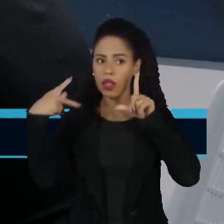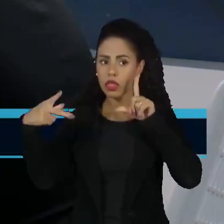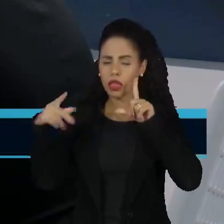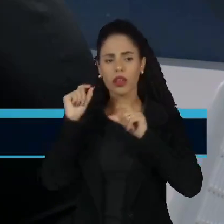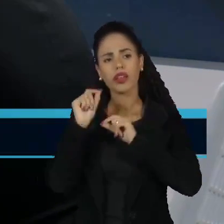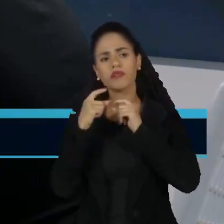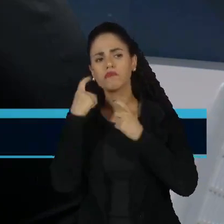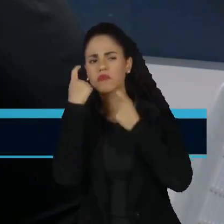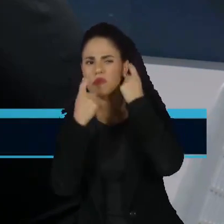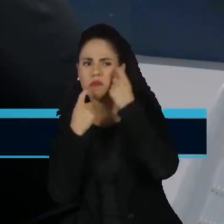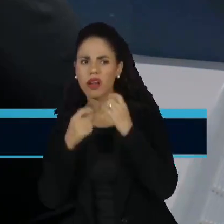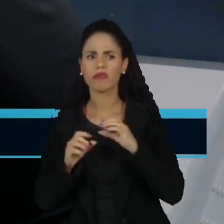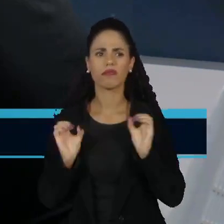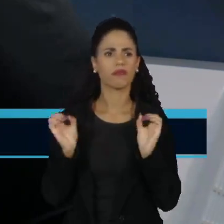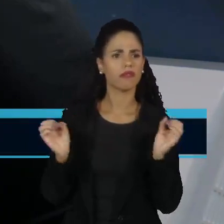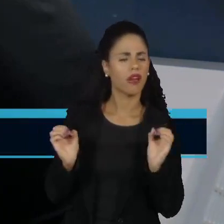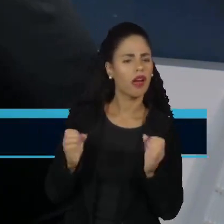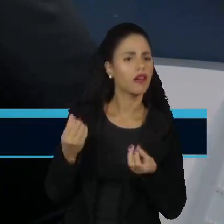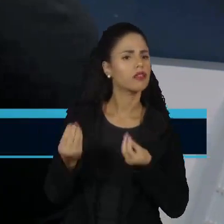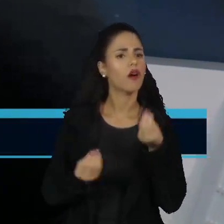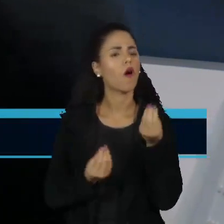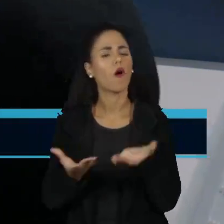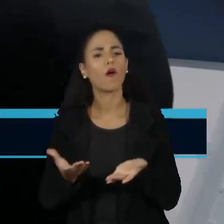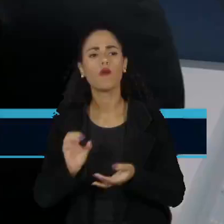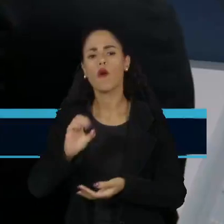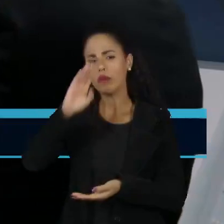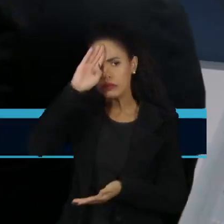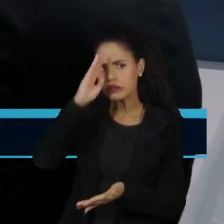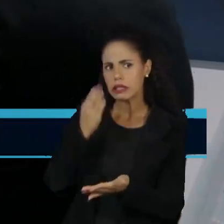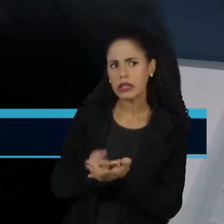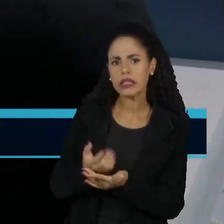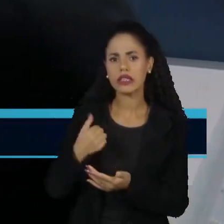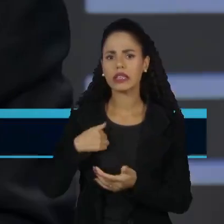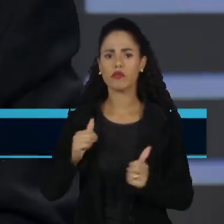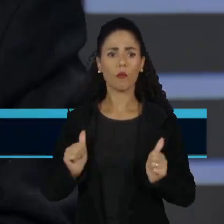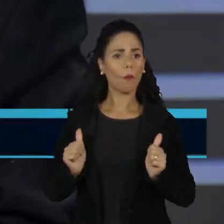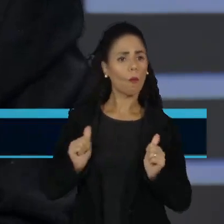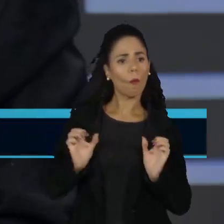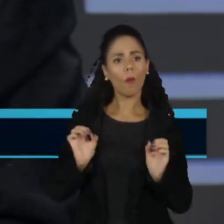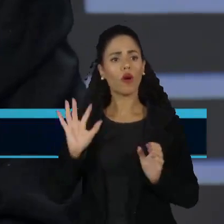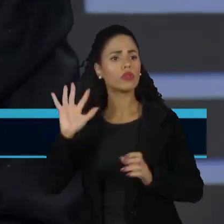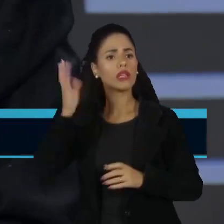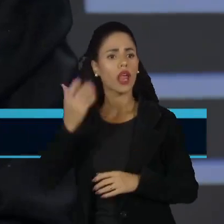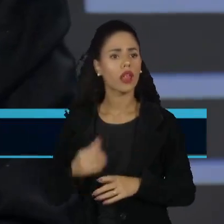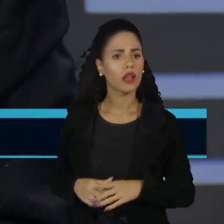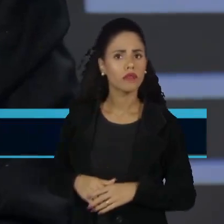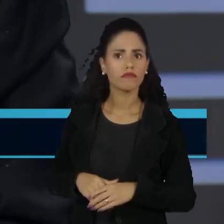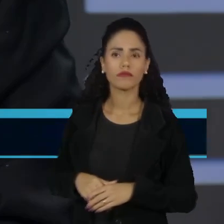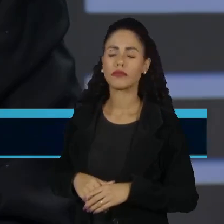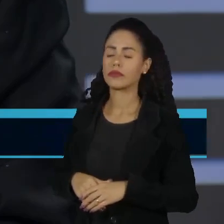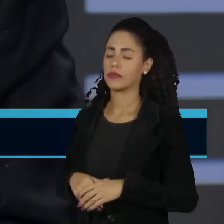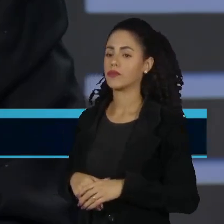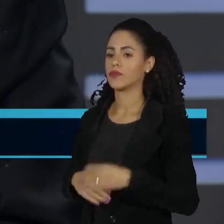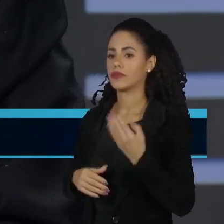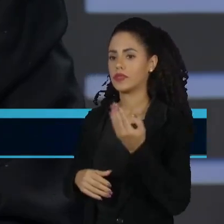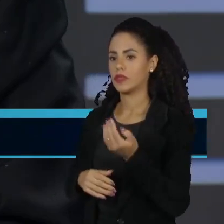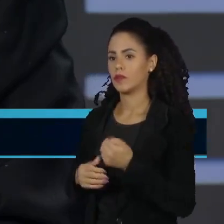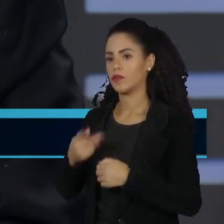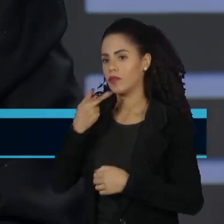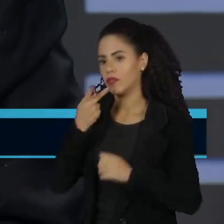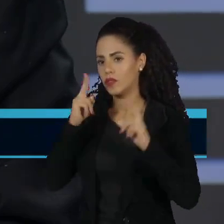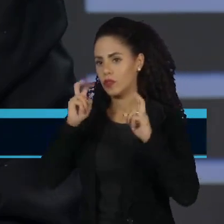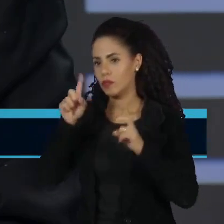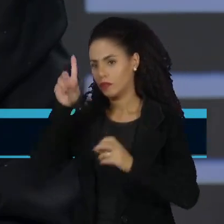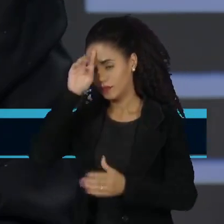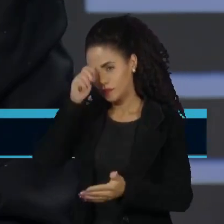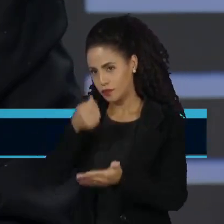pudesse configurar um crime, havia uma certeza de impunidade? Olha, quando eu estava comentando há pouco a